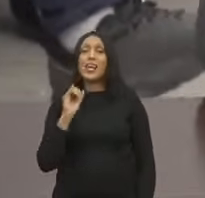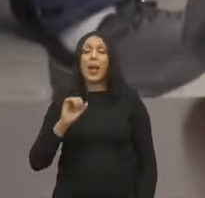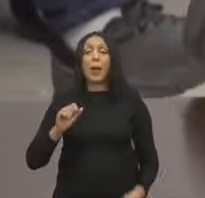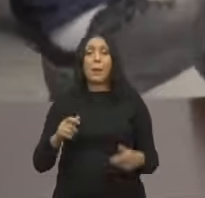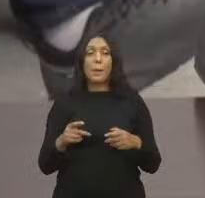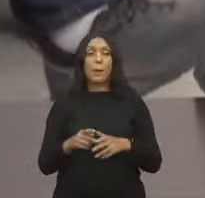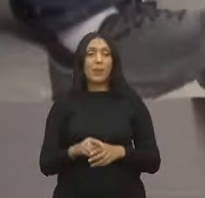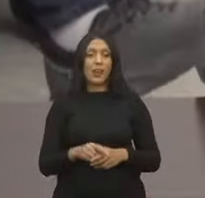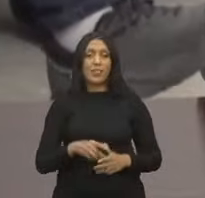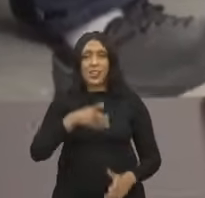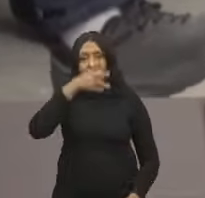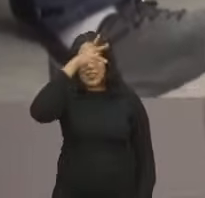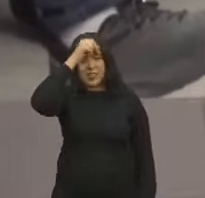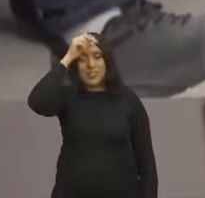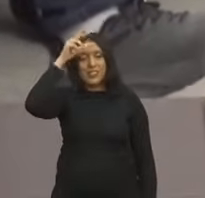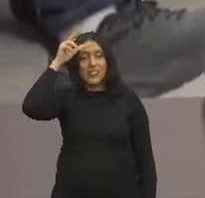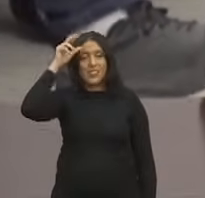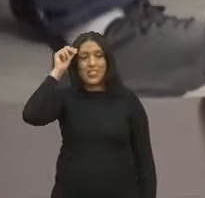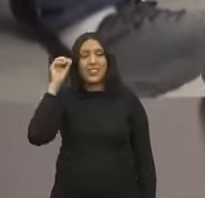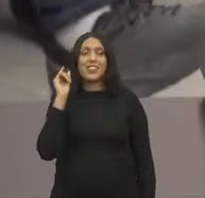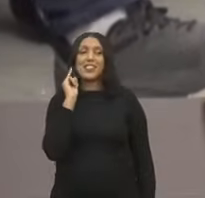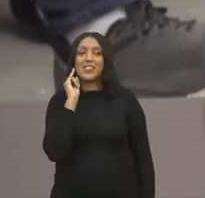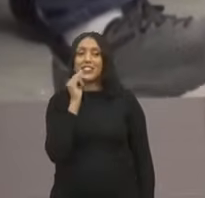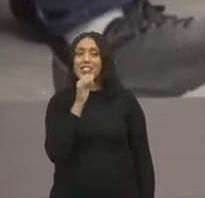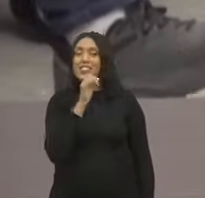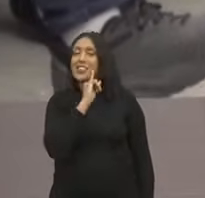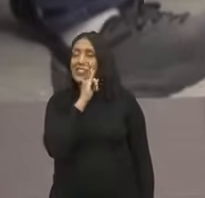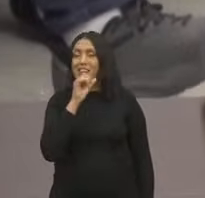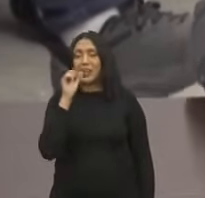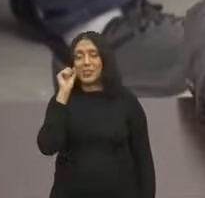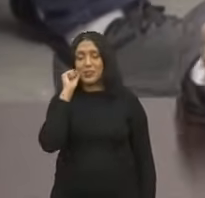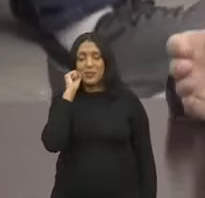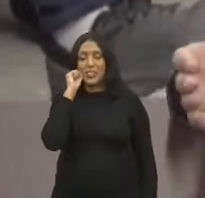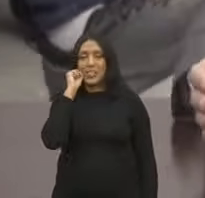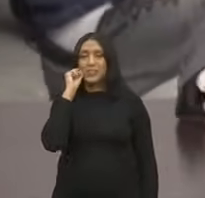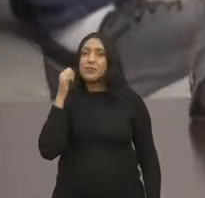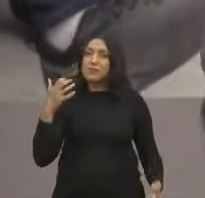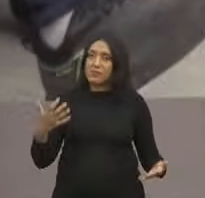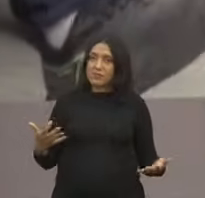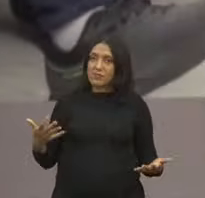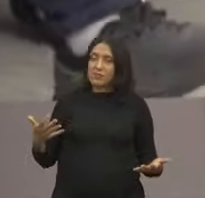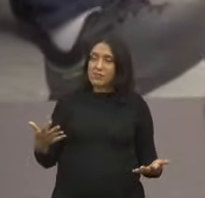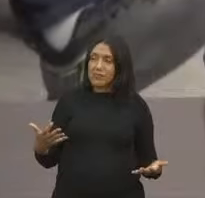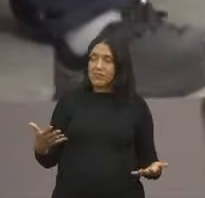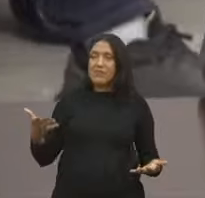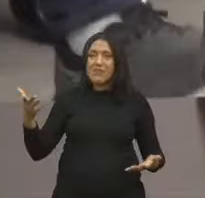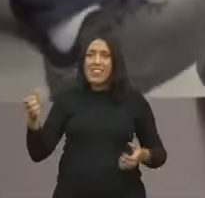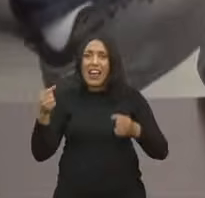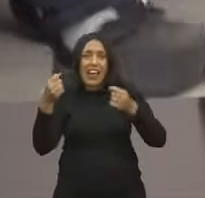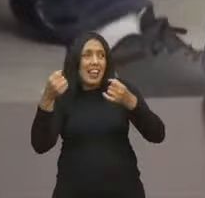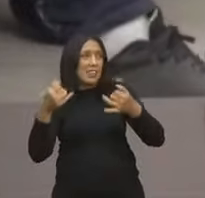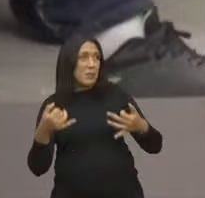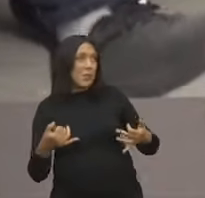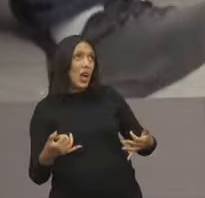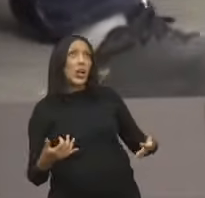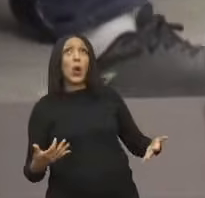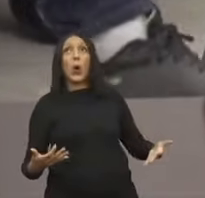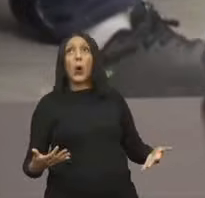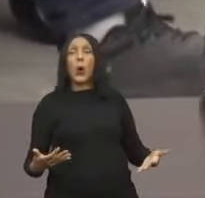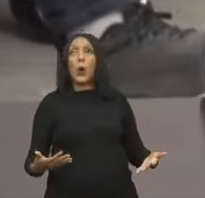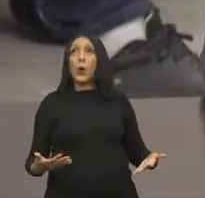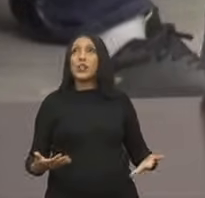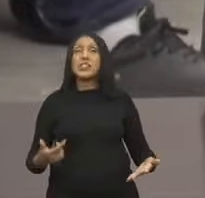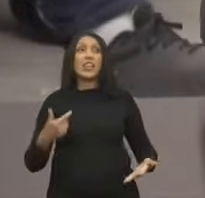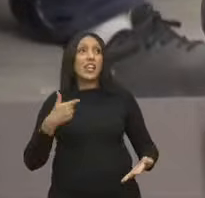fala, estou chegando agora. O Isaías pode ter improbidade porque o orçamento não foi aprovado de forma errada. Então,